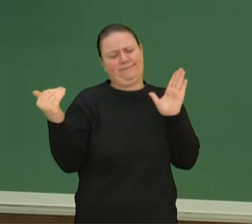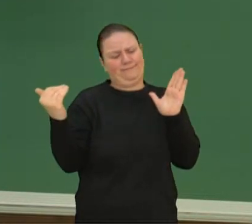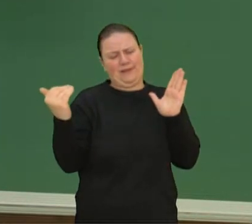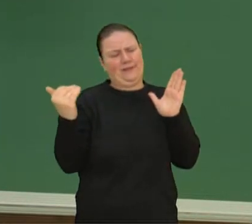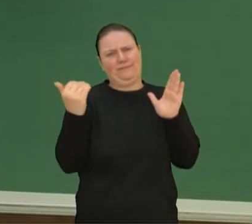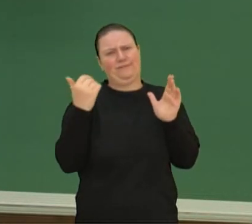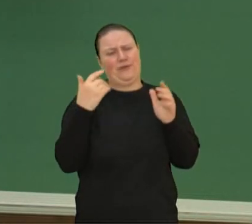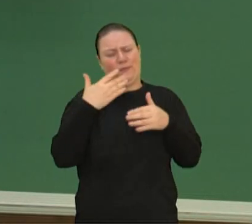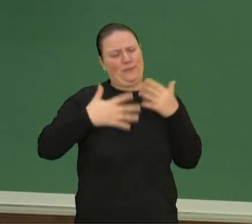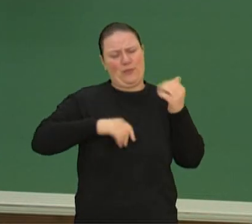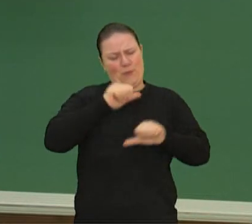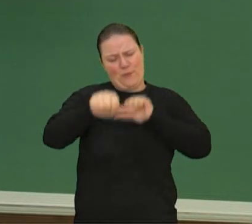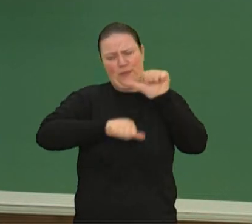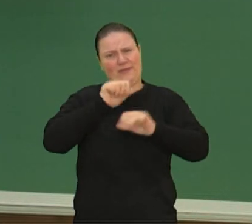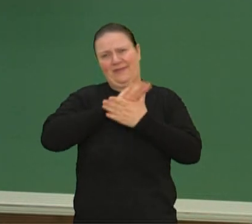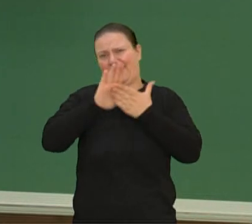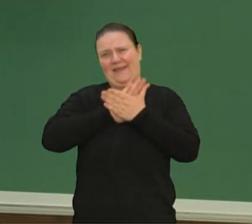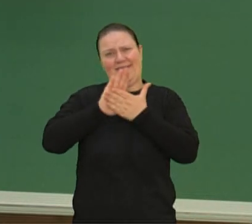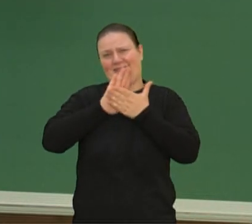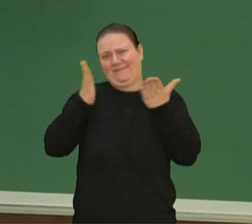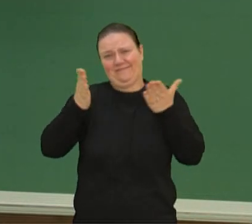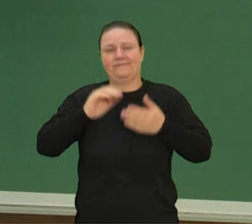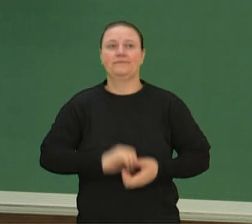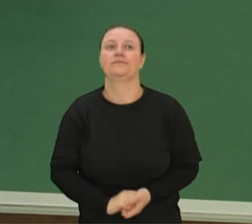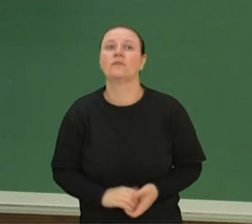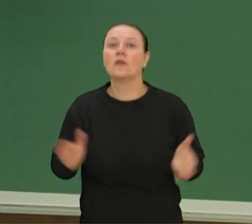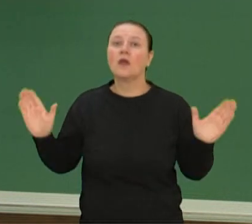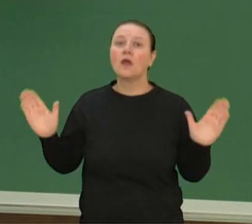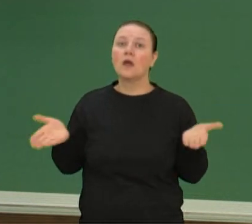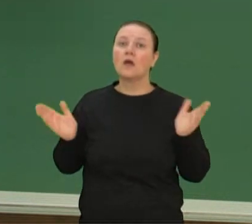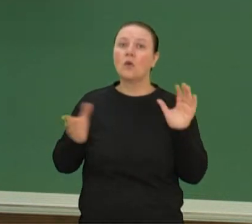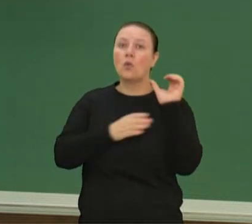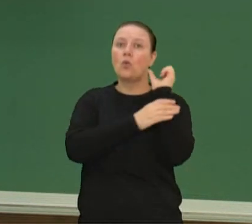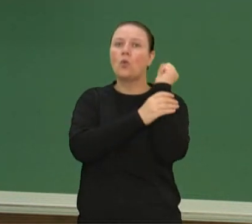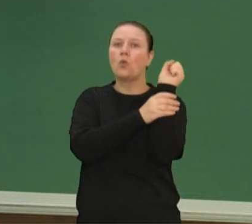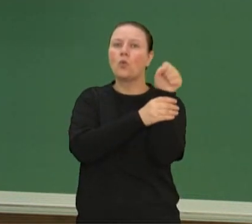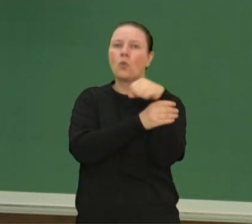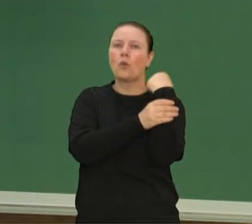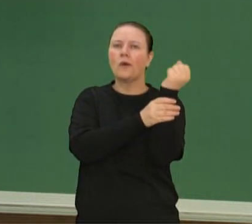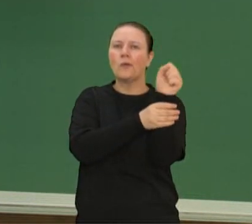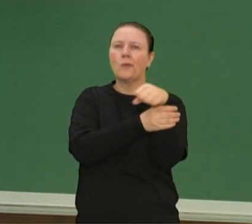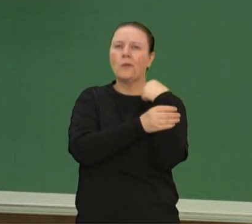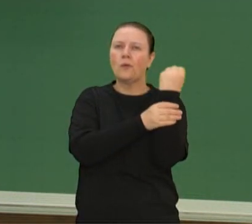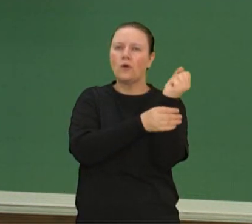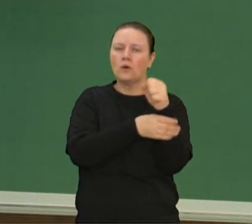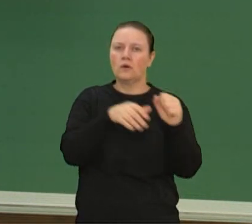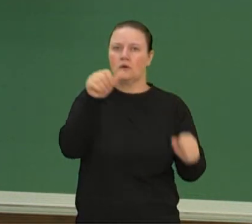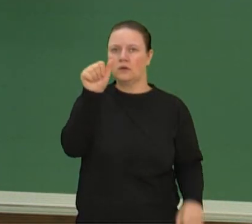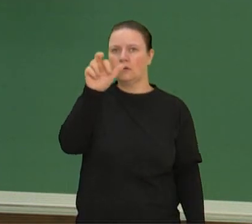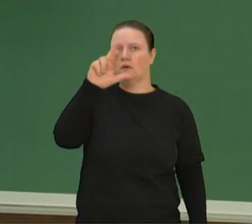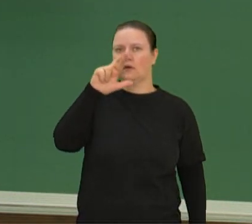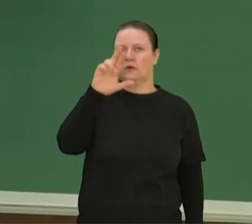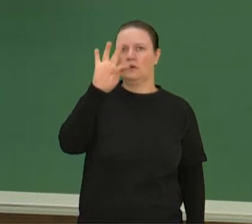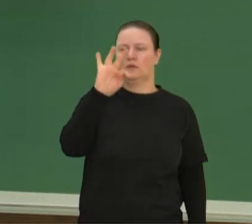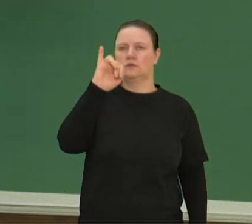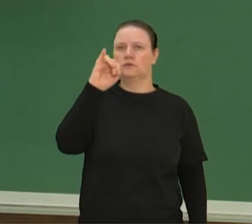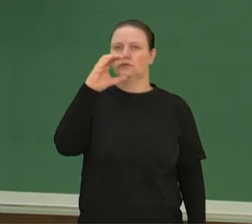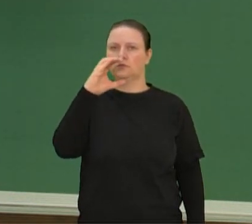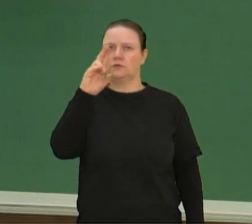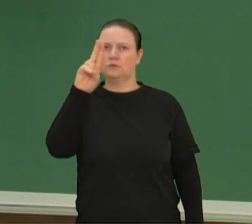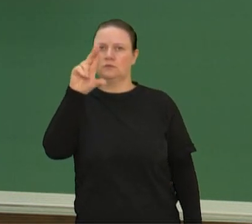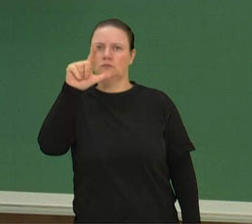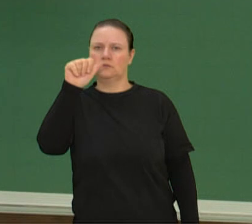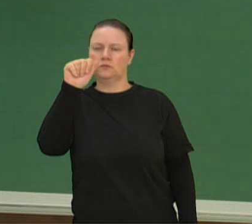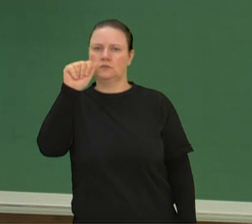diferença. Vamos falar um pouco sobre as articulações. Então, quando falamos de atividades de academia, é importante nós